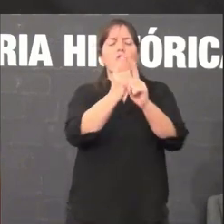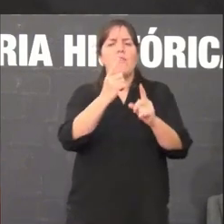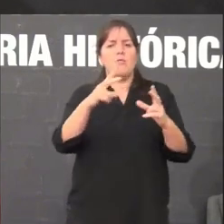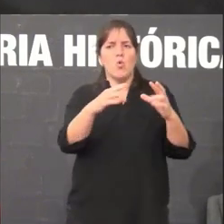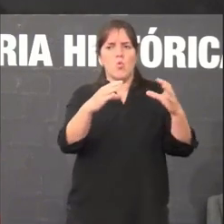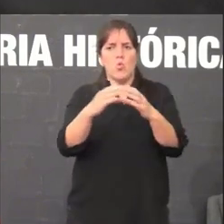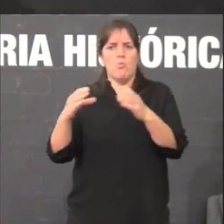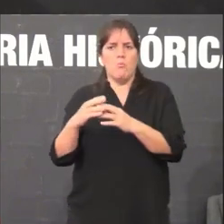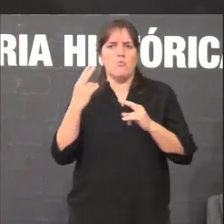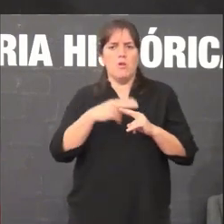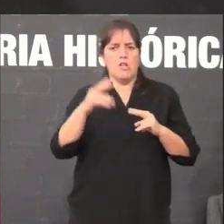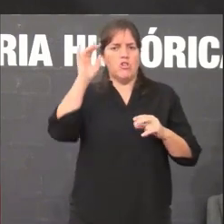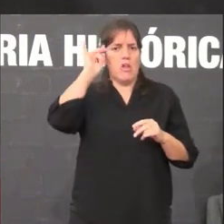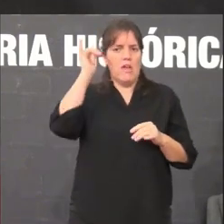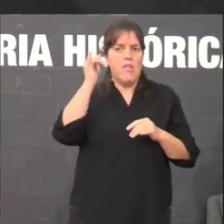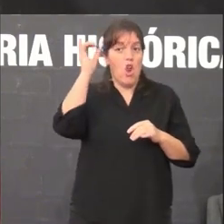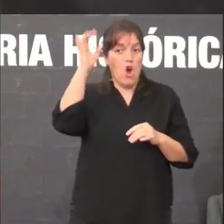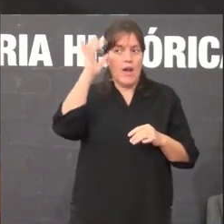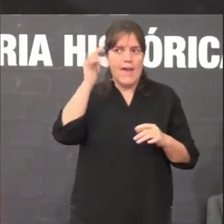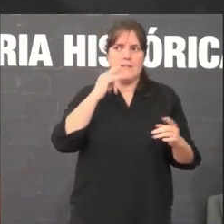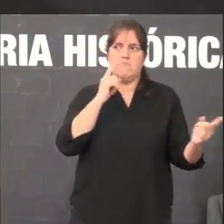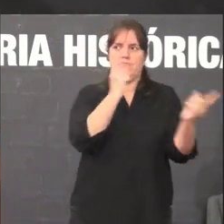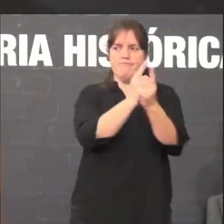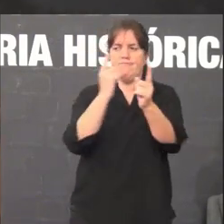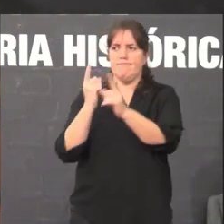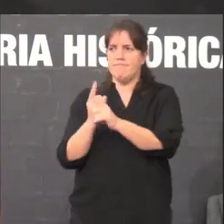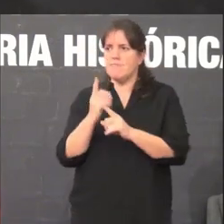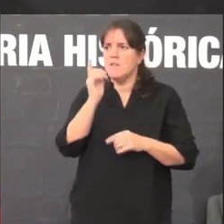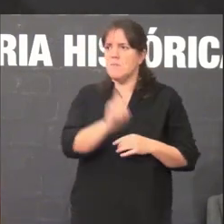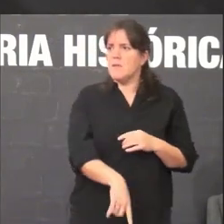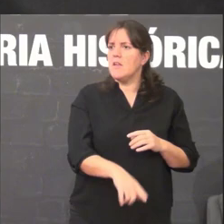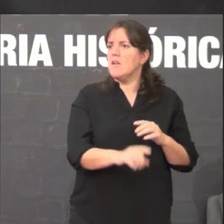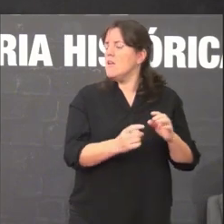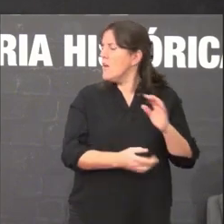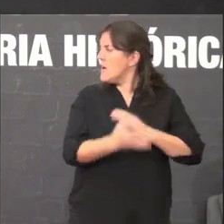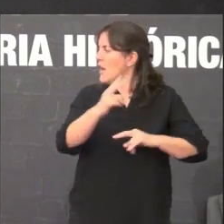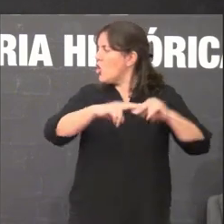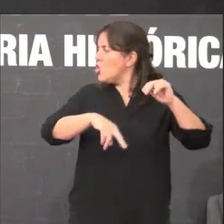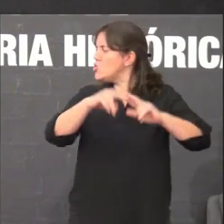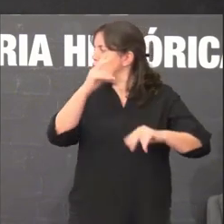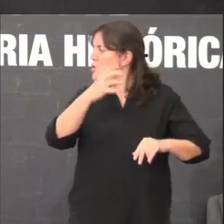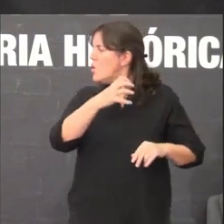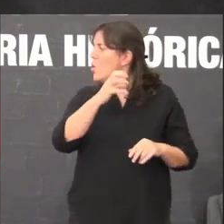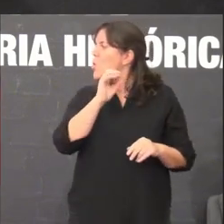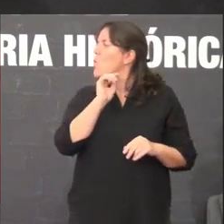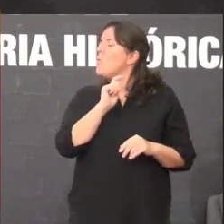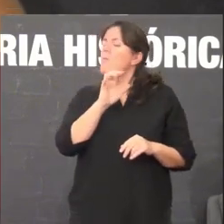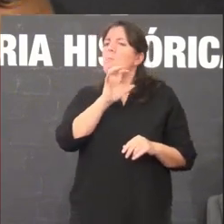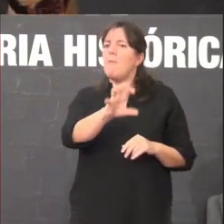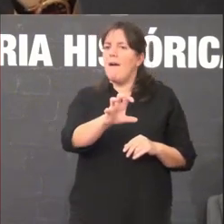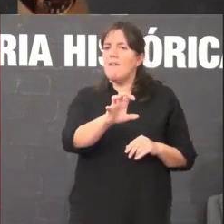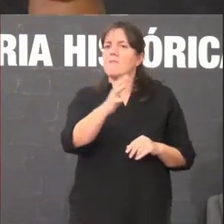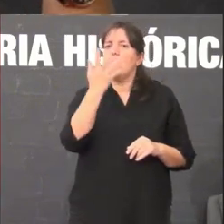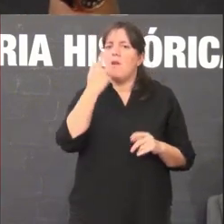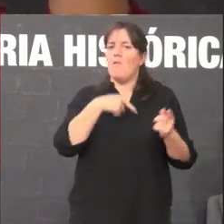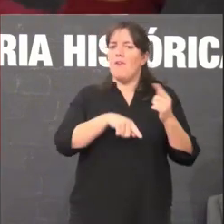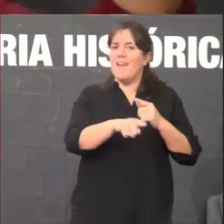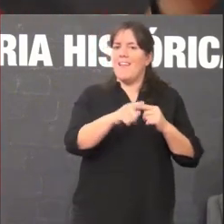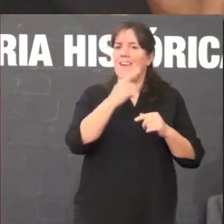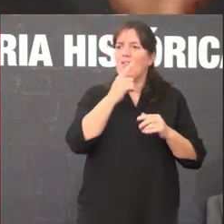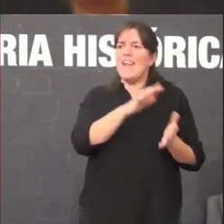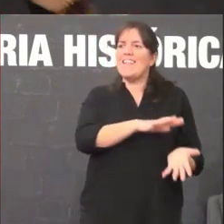políticos e ideológicos e que era preferível a um país fazer uma transição de uma ditadura para